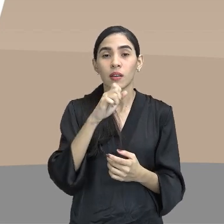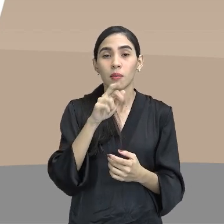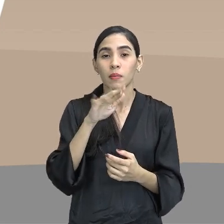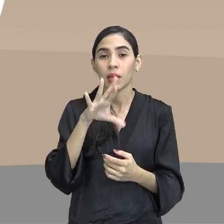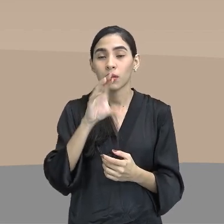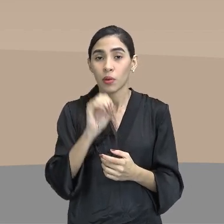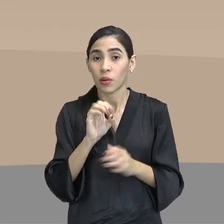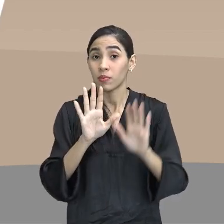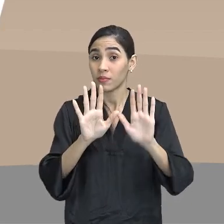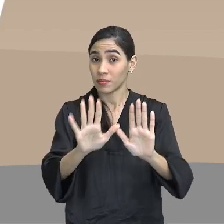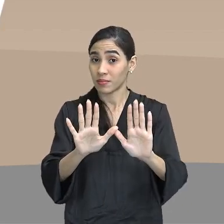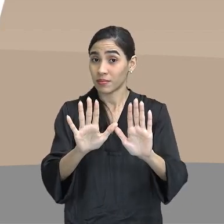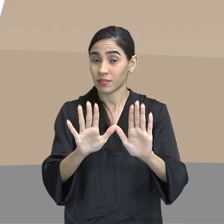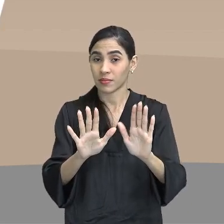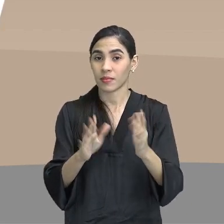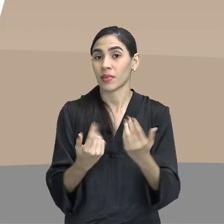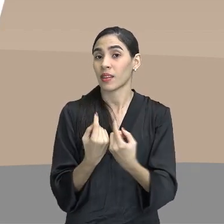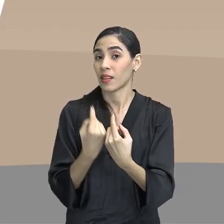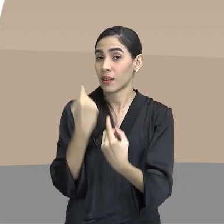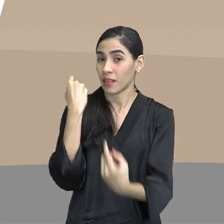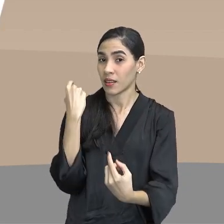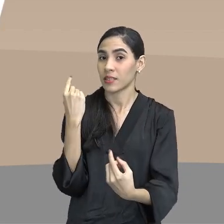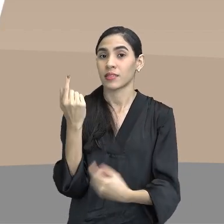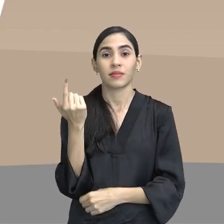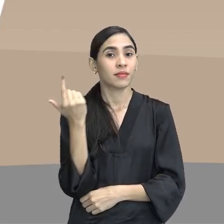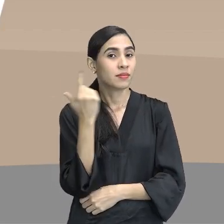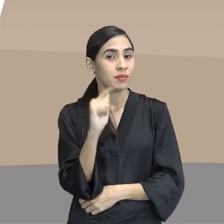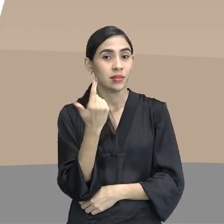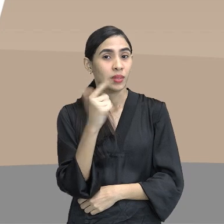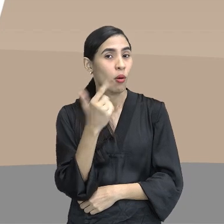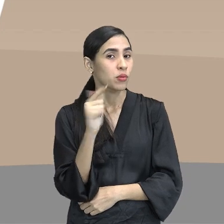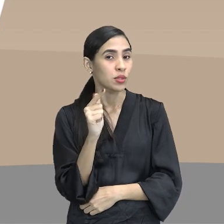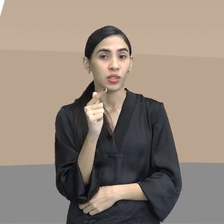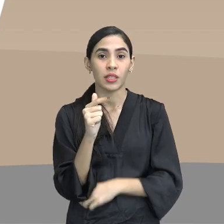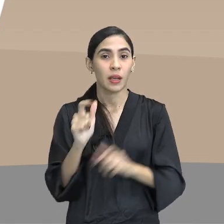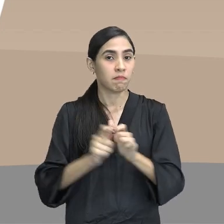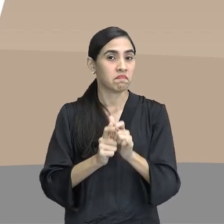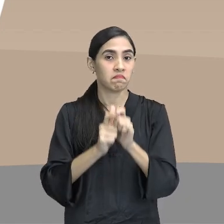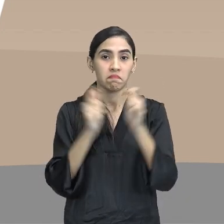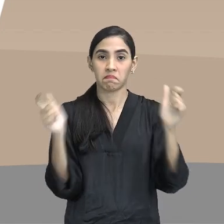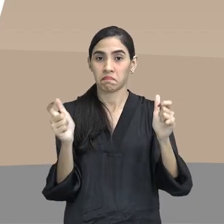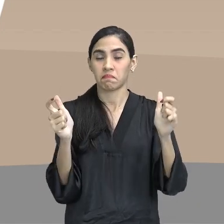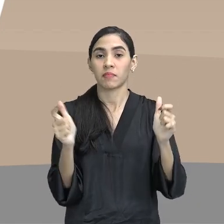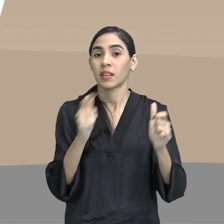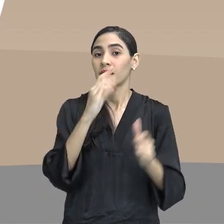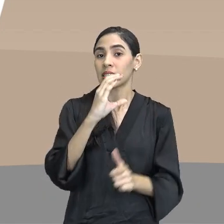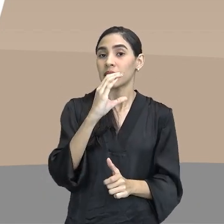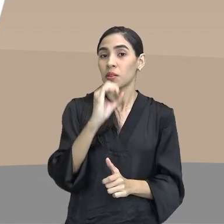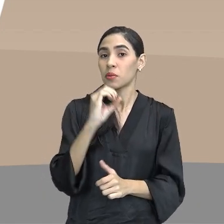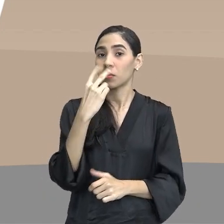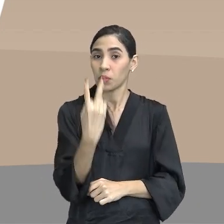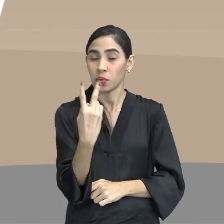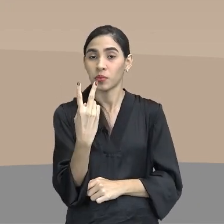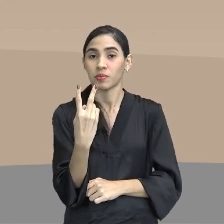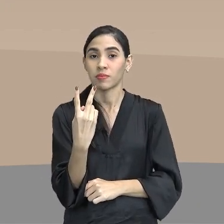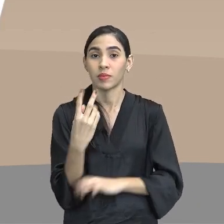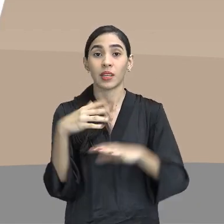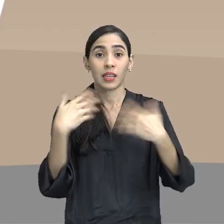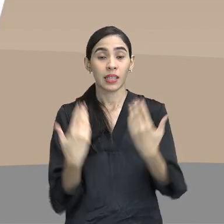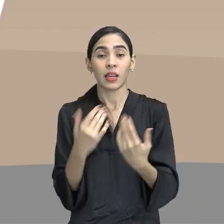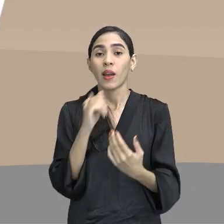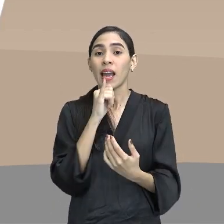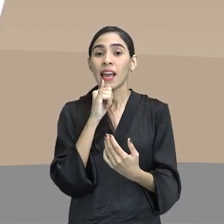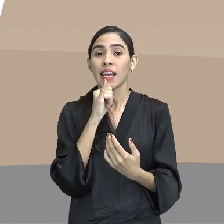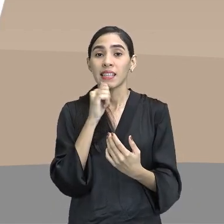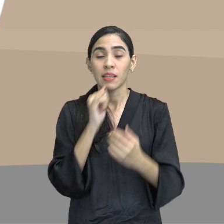que note, antigamente nós não tínhamos uma produção maior de CO2. Toda essa parte da direita